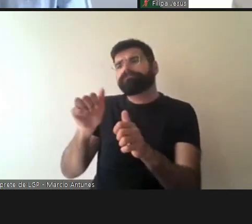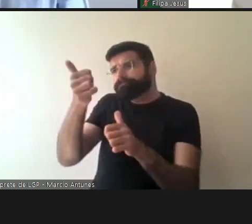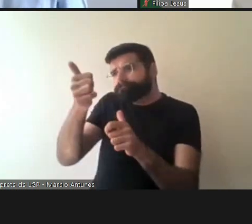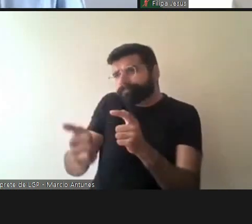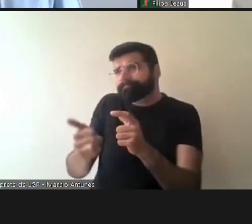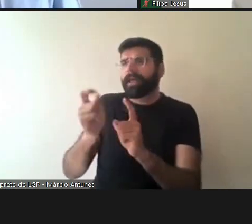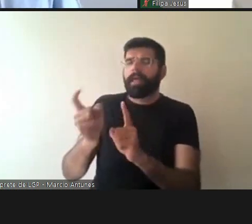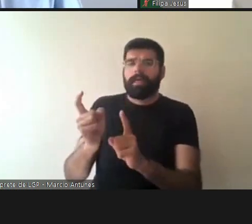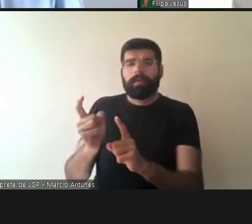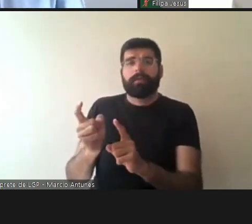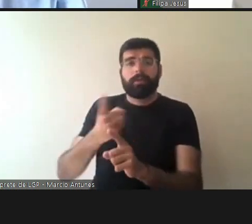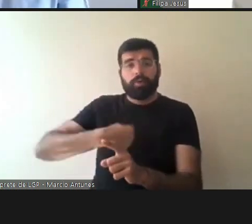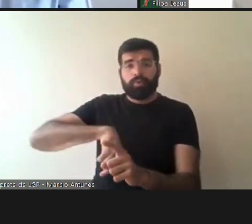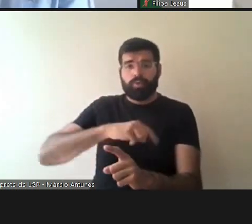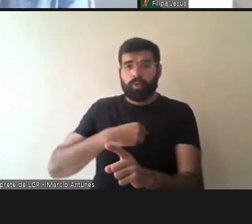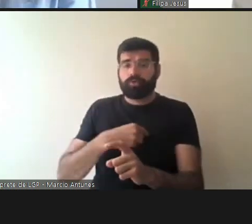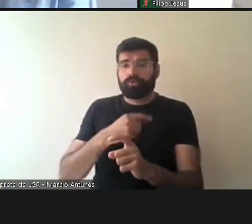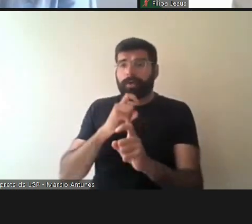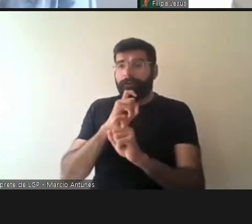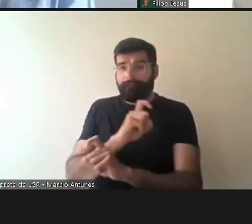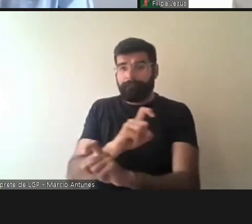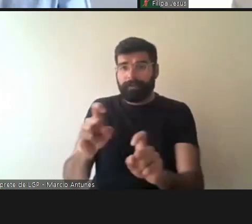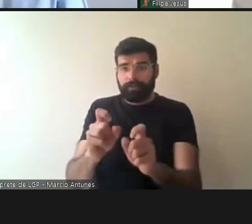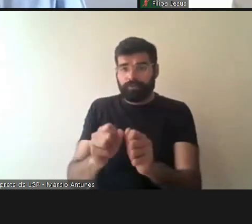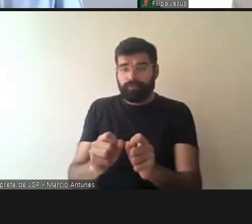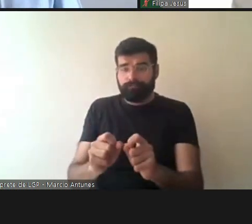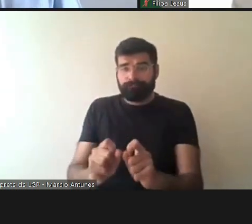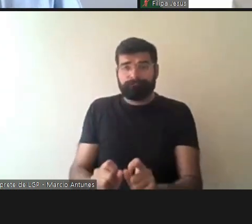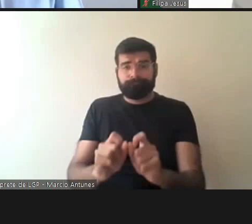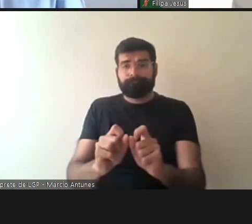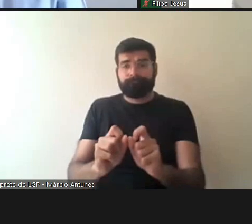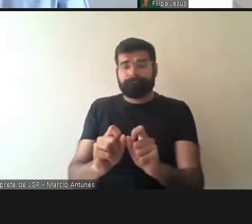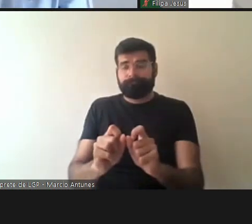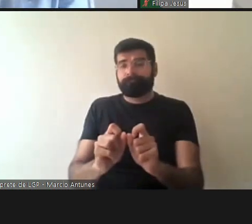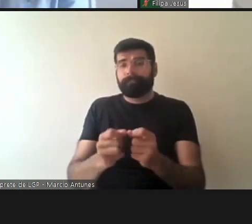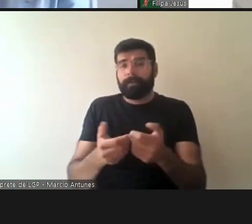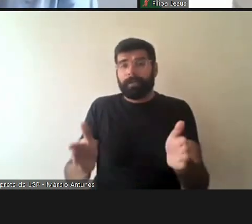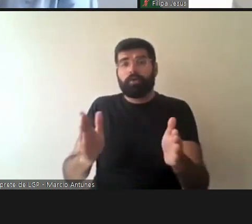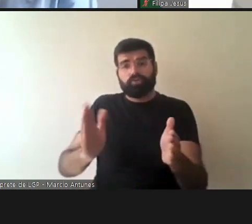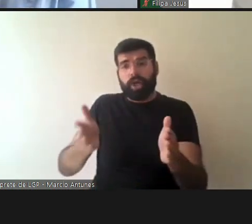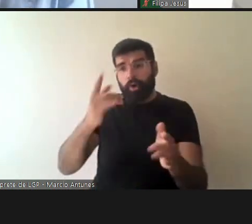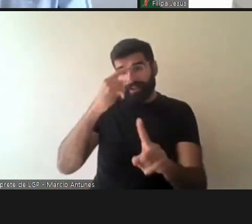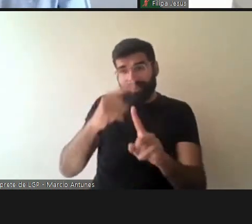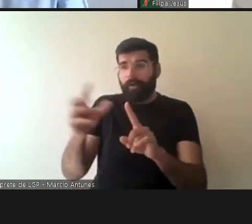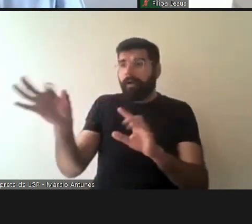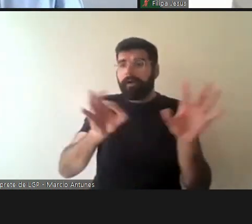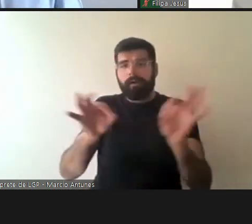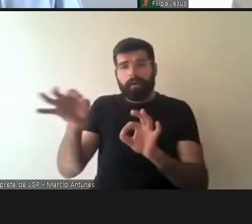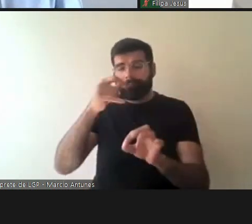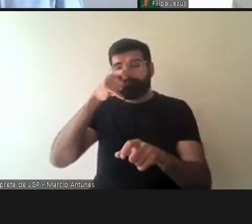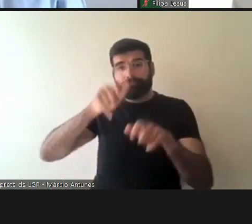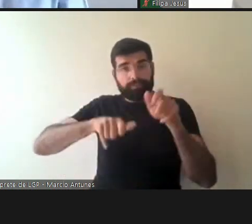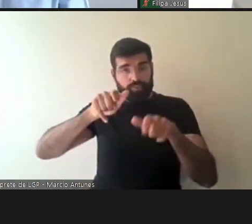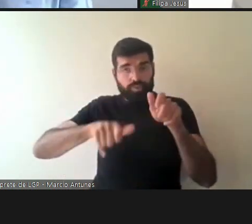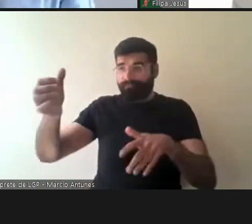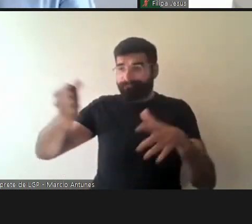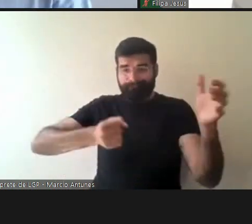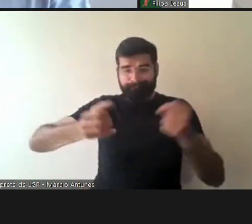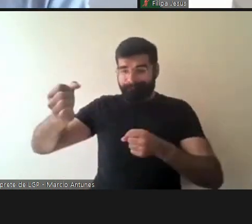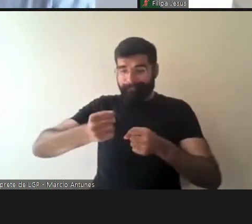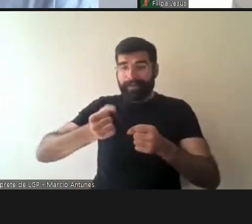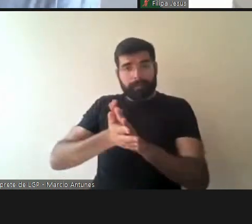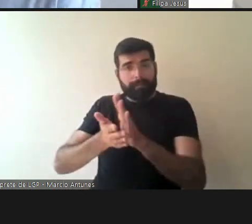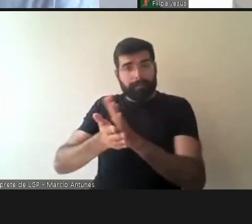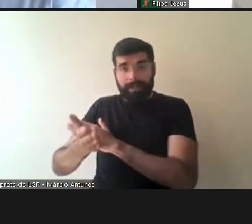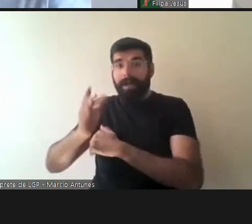abrimos aviso com essa tentativa de recrutamento, o que significa que, quando essa